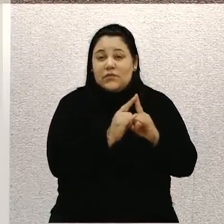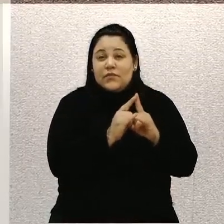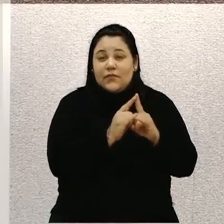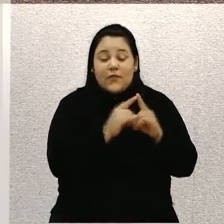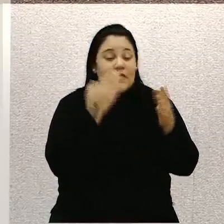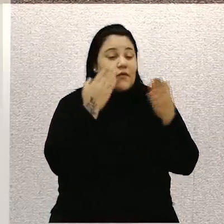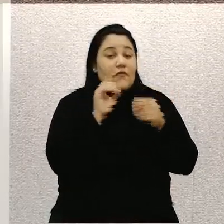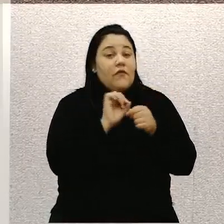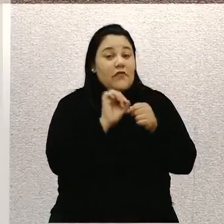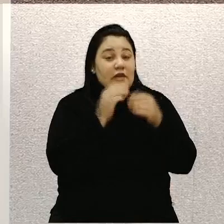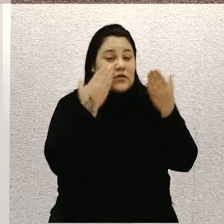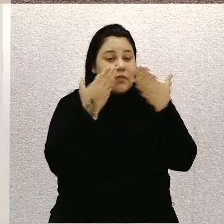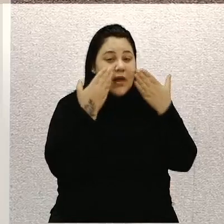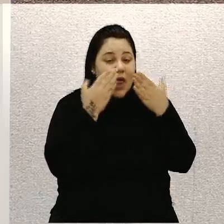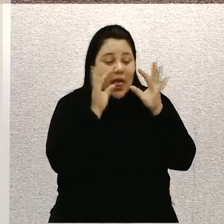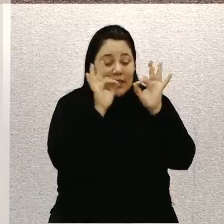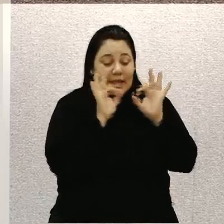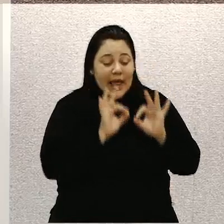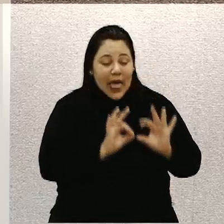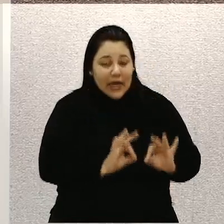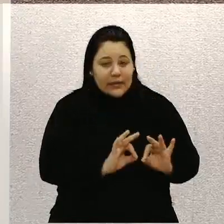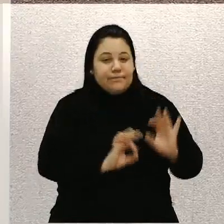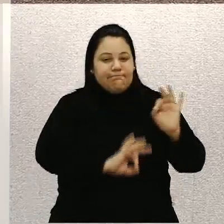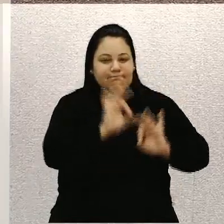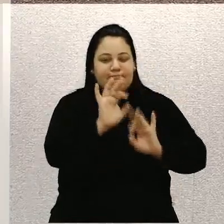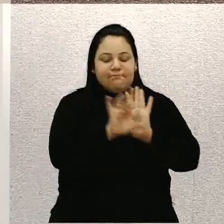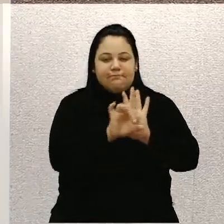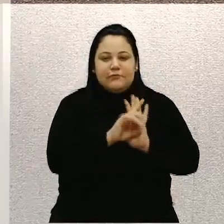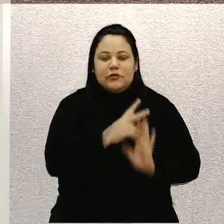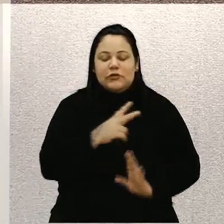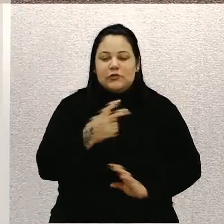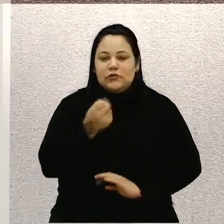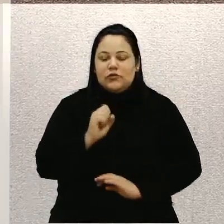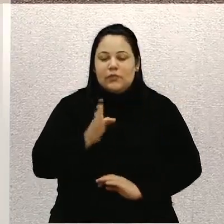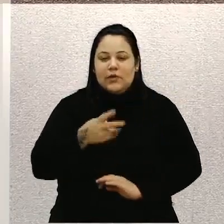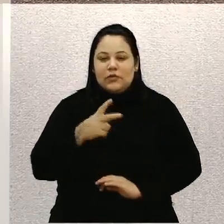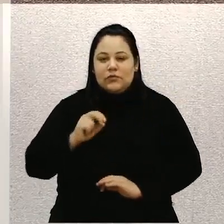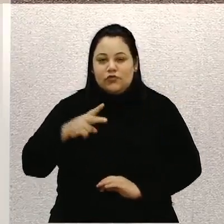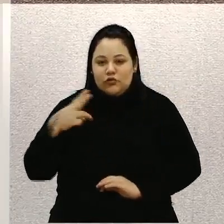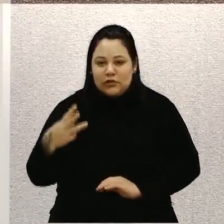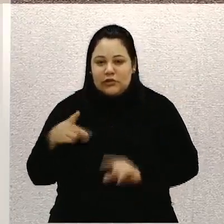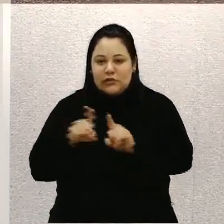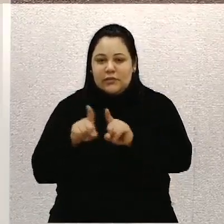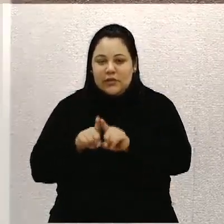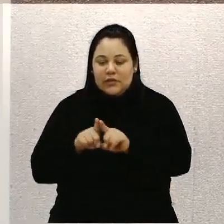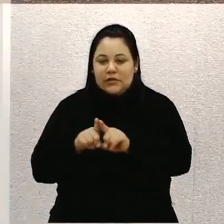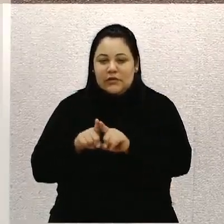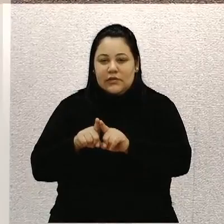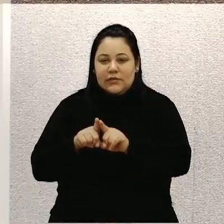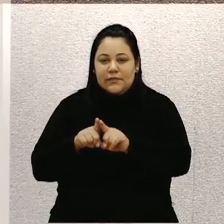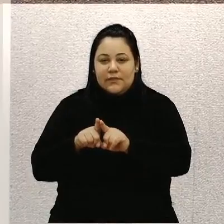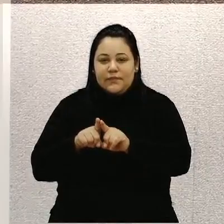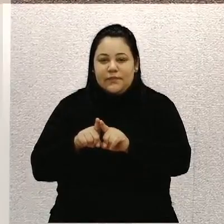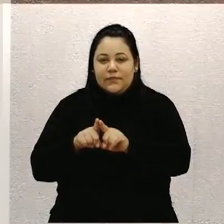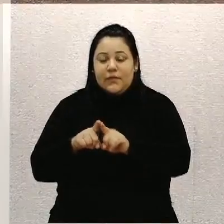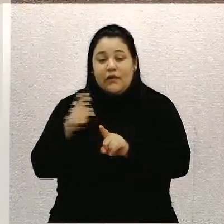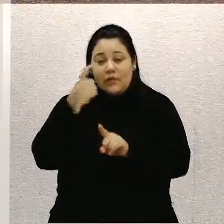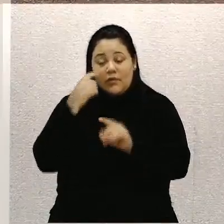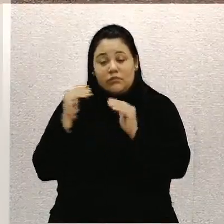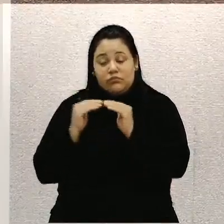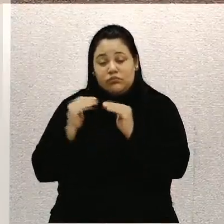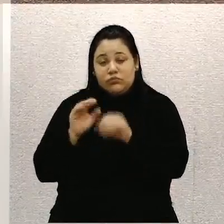análise meritória do projeto de lei 228/2023, concluindo pela constitucionalidade material